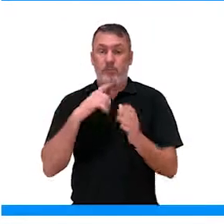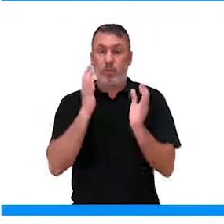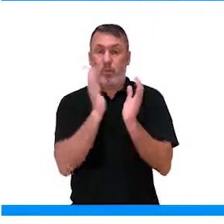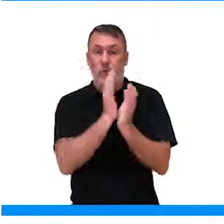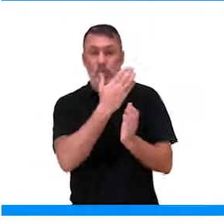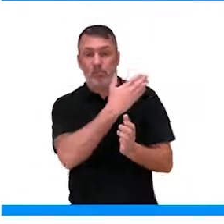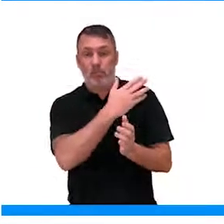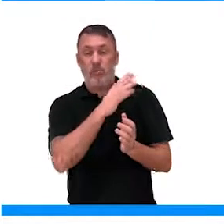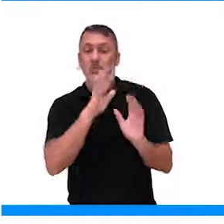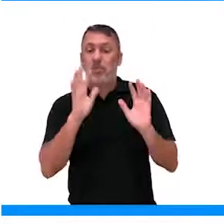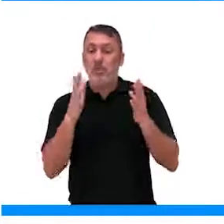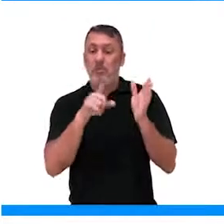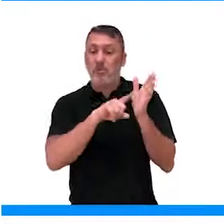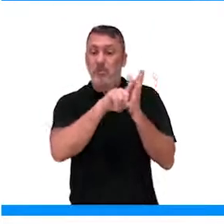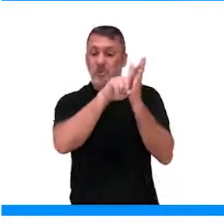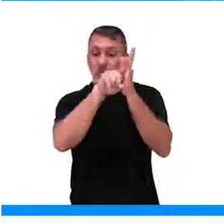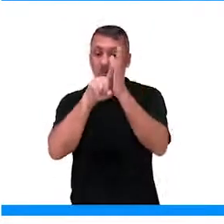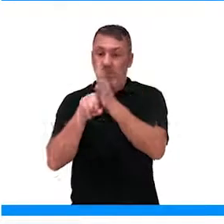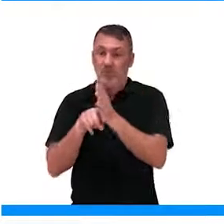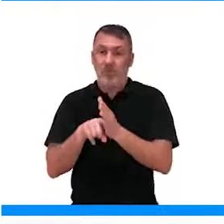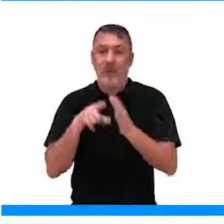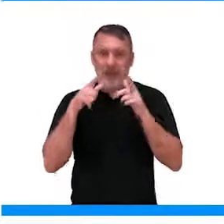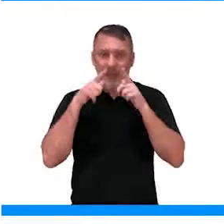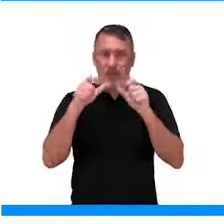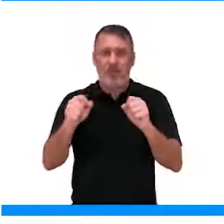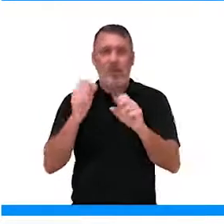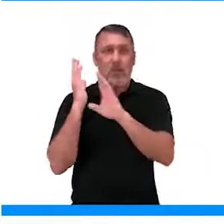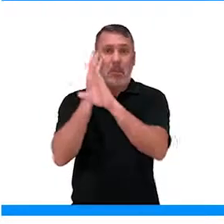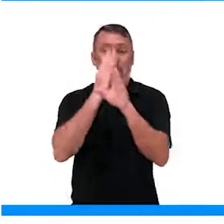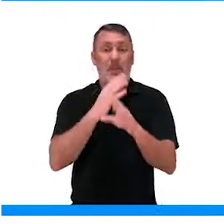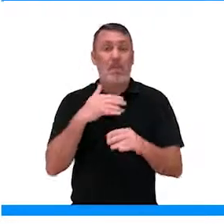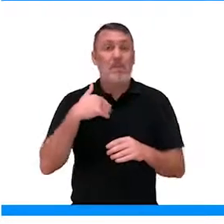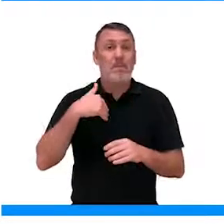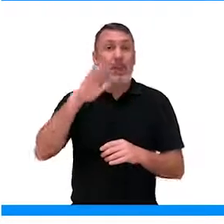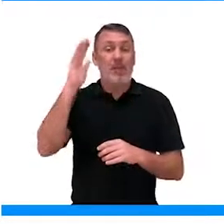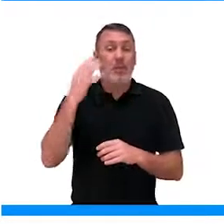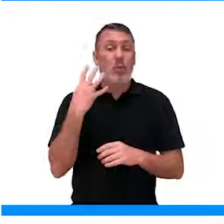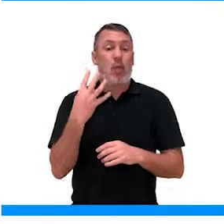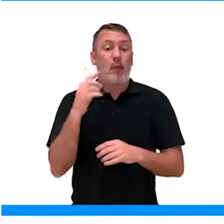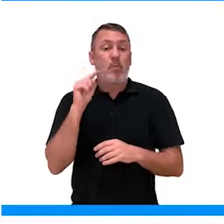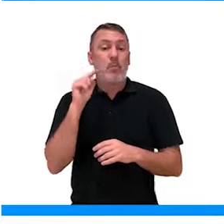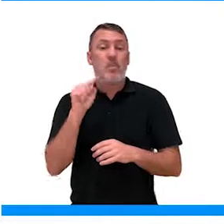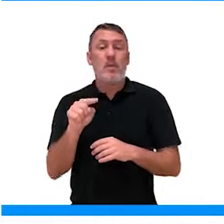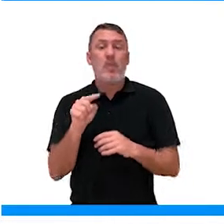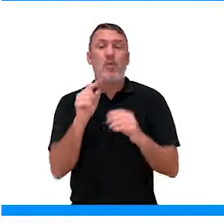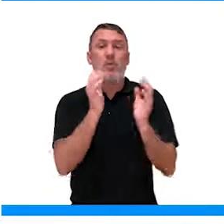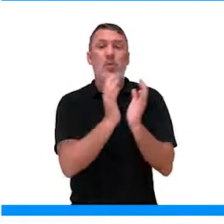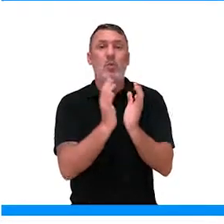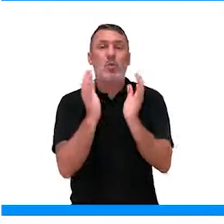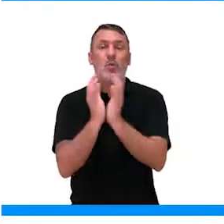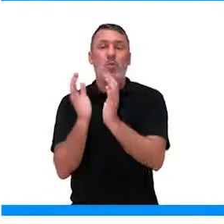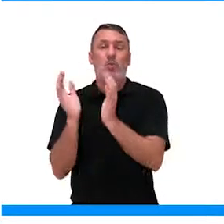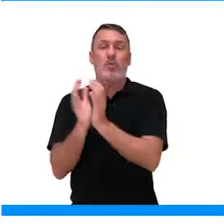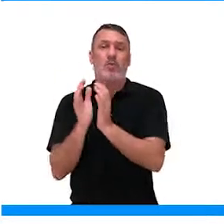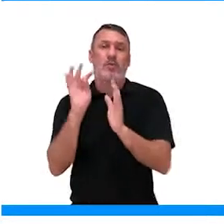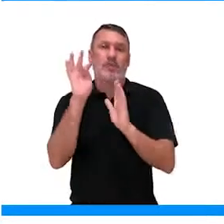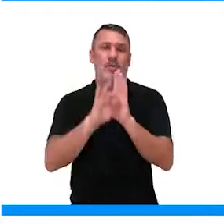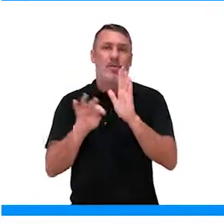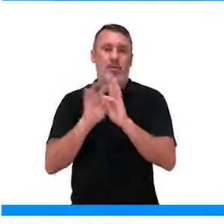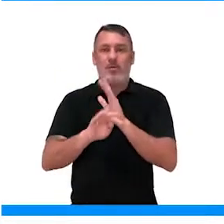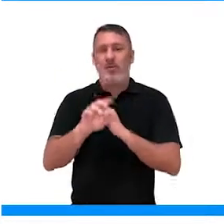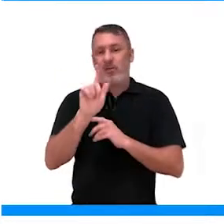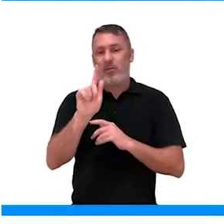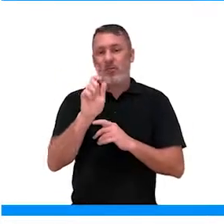Então, segundo Marcuse, existem aí, em média, mais de 4.000 gêneros textuais, né? Um estudo feito por linguistas